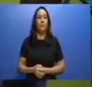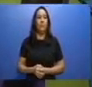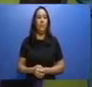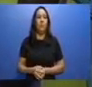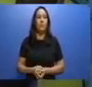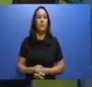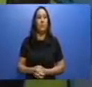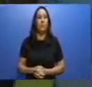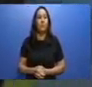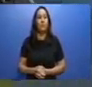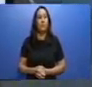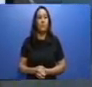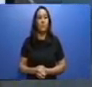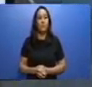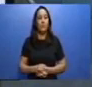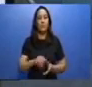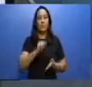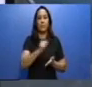Vamos lá, número 2.